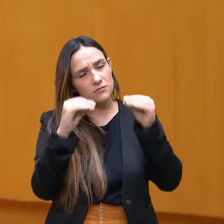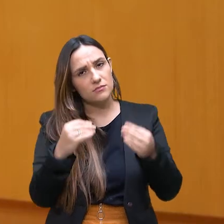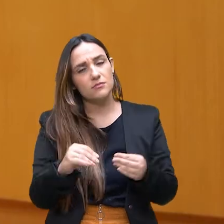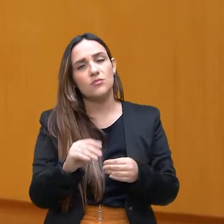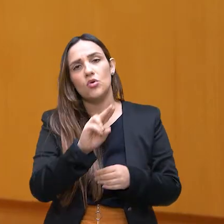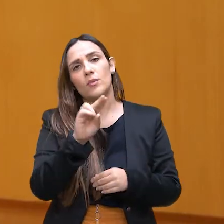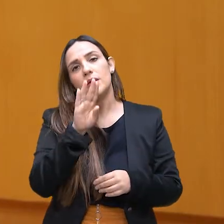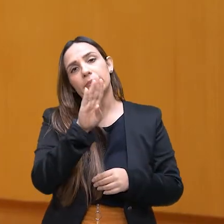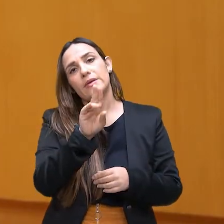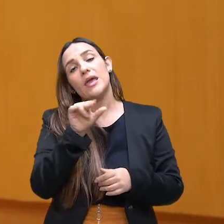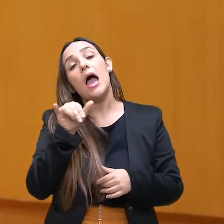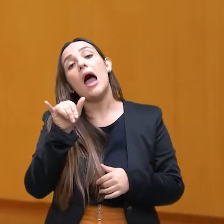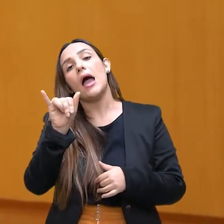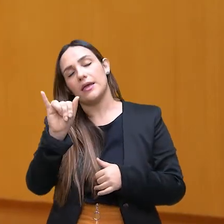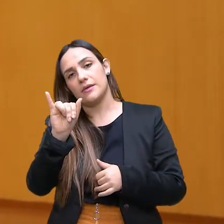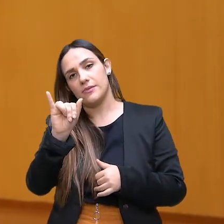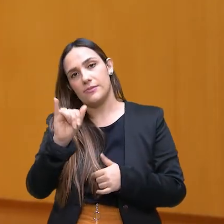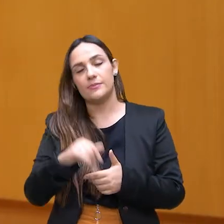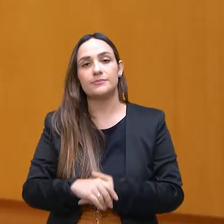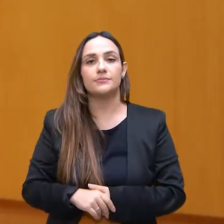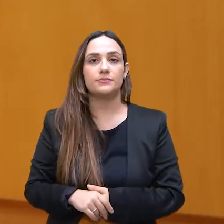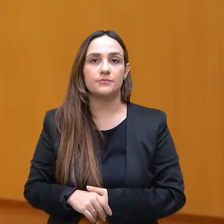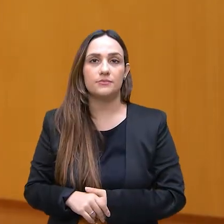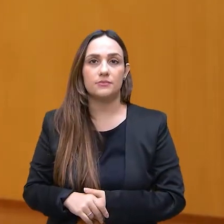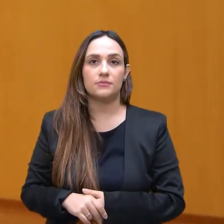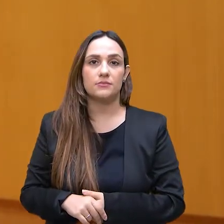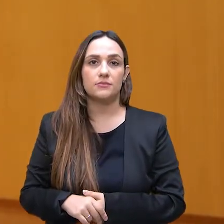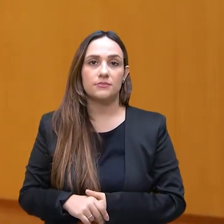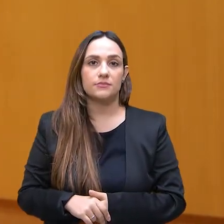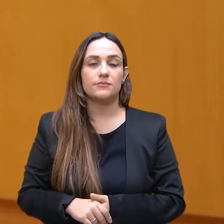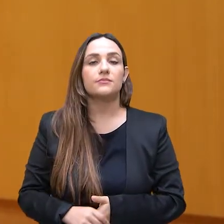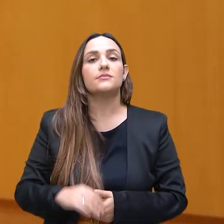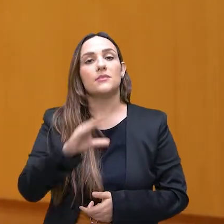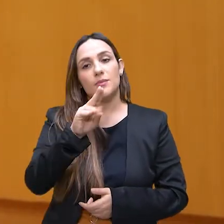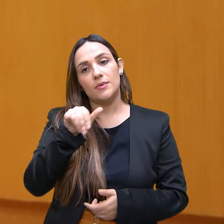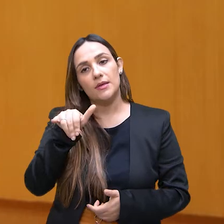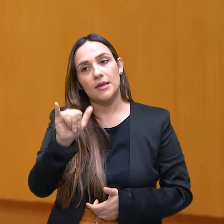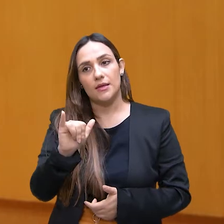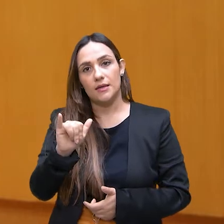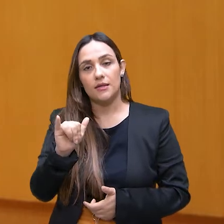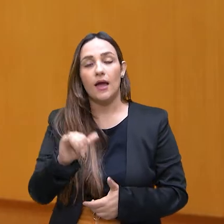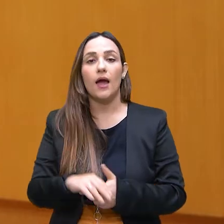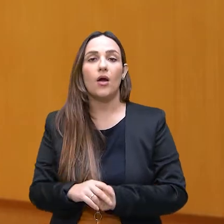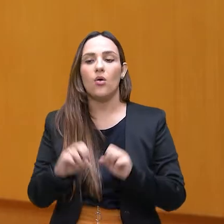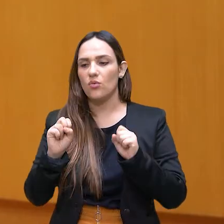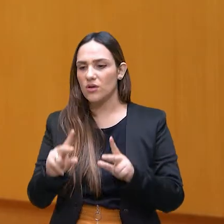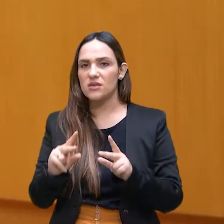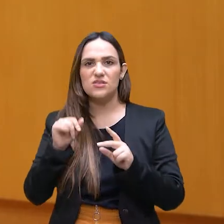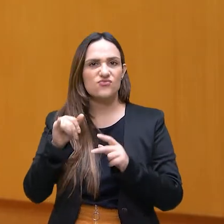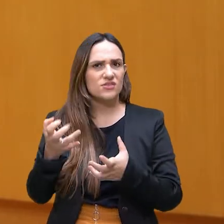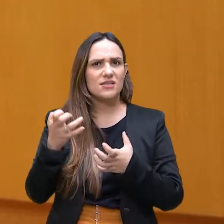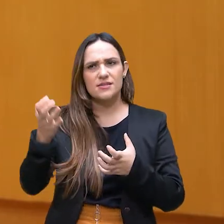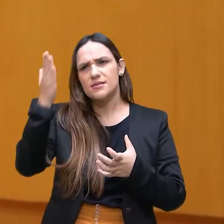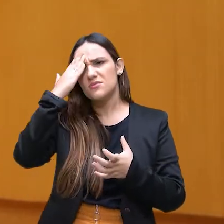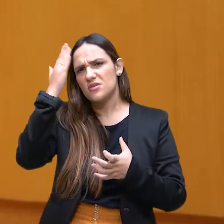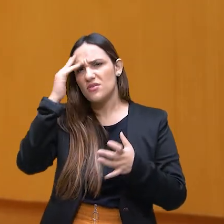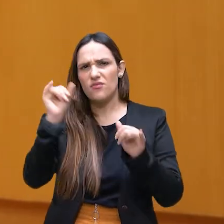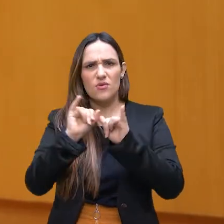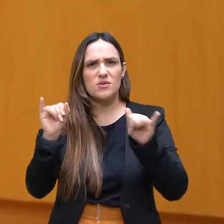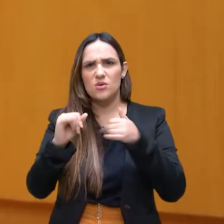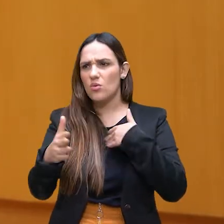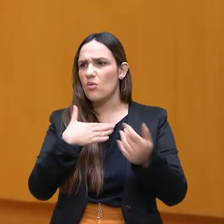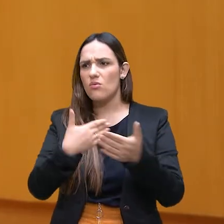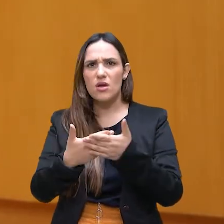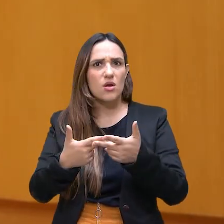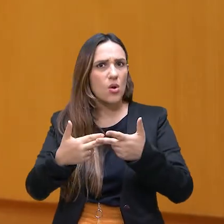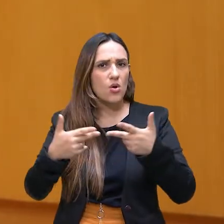inseridos nesse BI. Então nós temos a informação disponível a qualquer instante, a qualquer momento, sobre